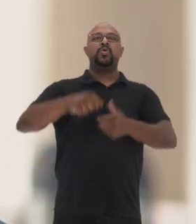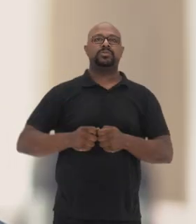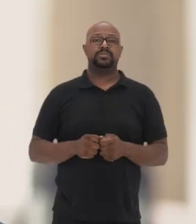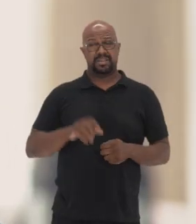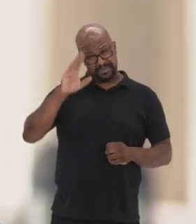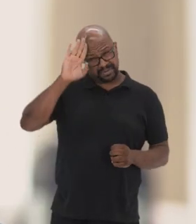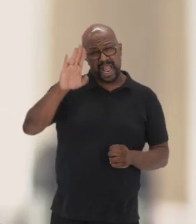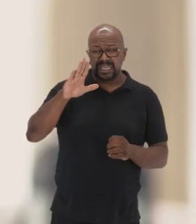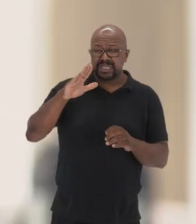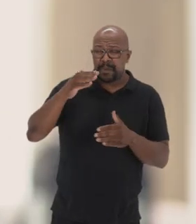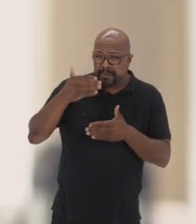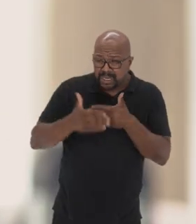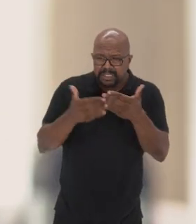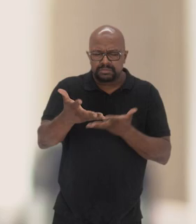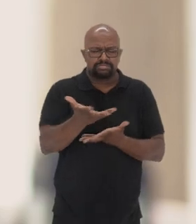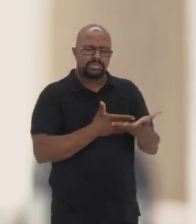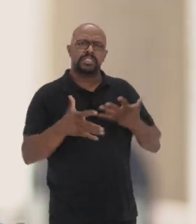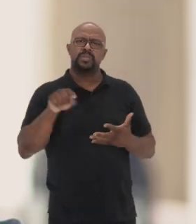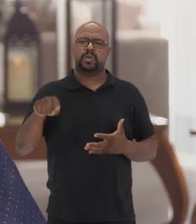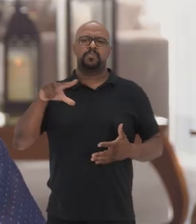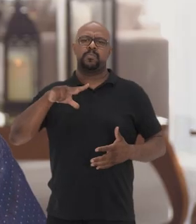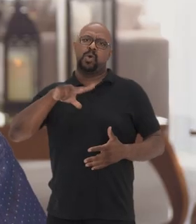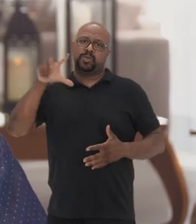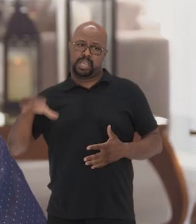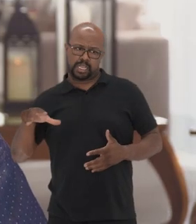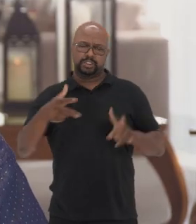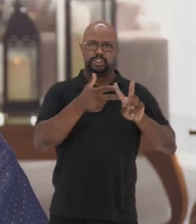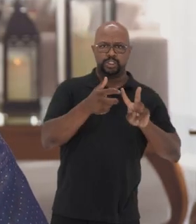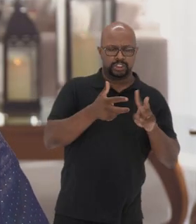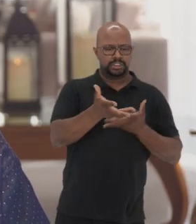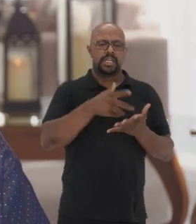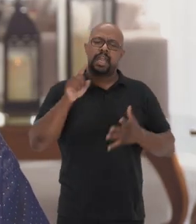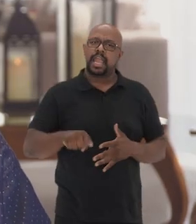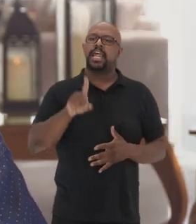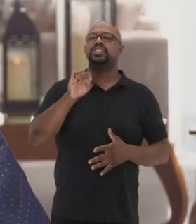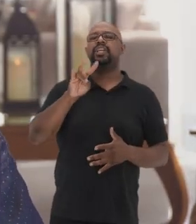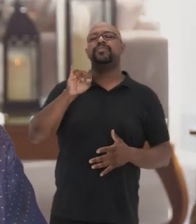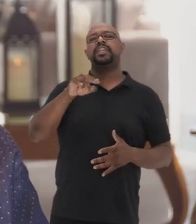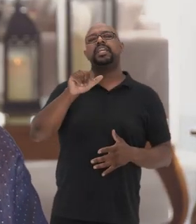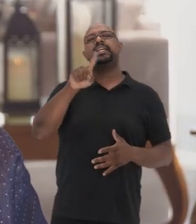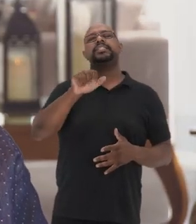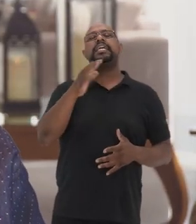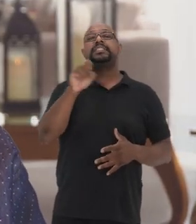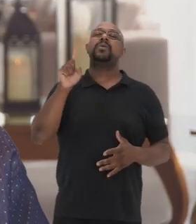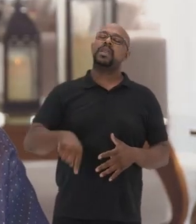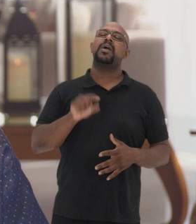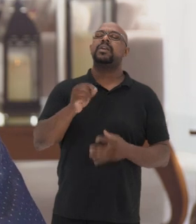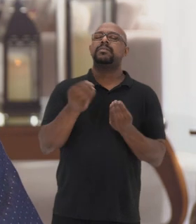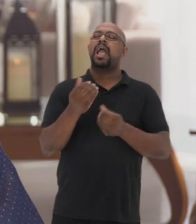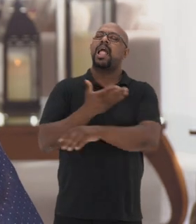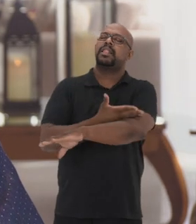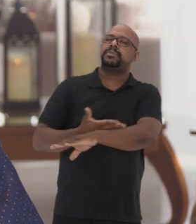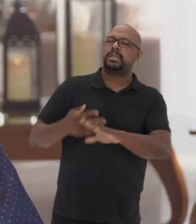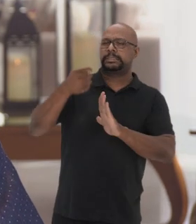dos principais procedimentos de interação dos Jesuítas com os indígenas era chamada divinização que consistia na adaptação